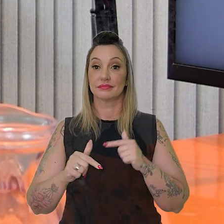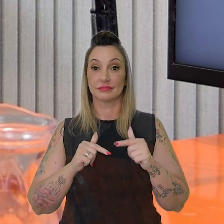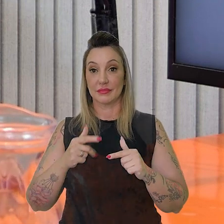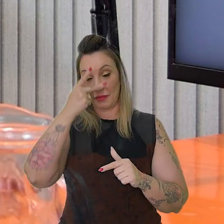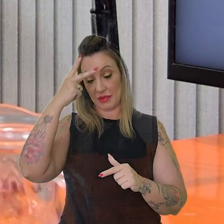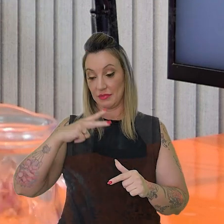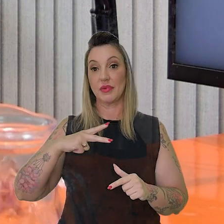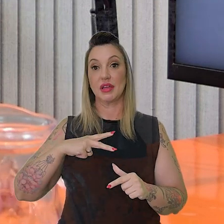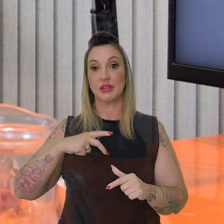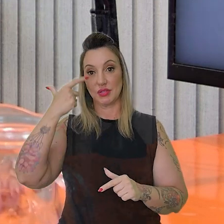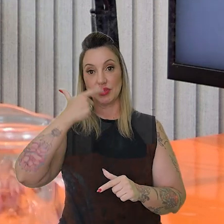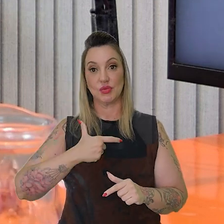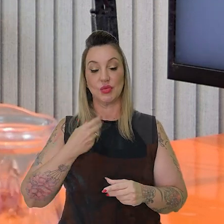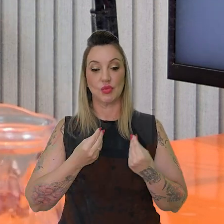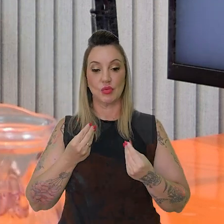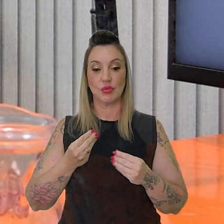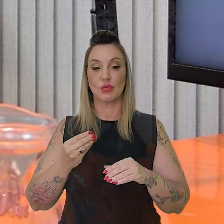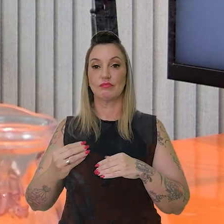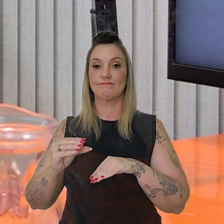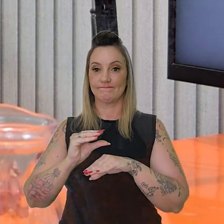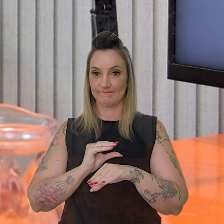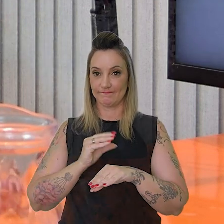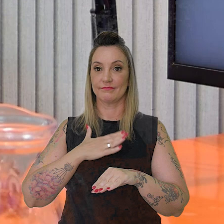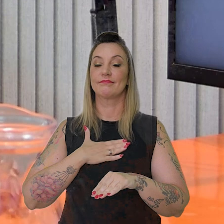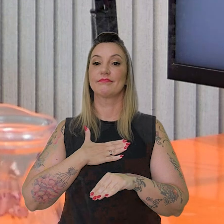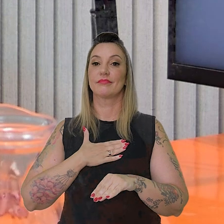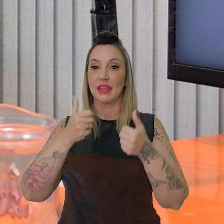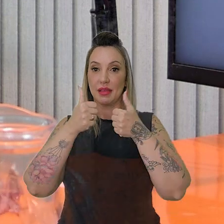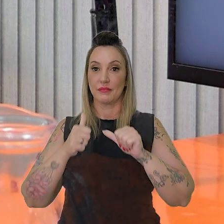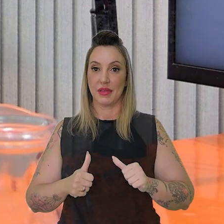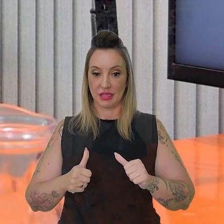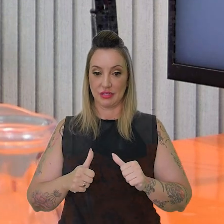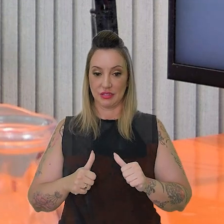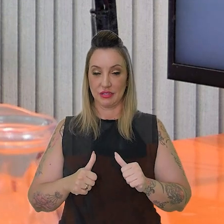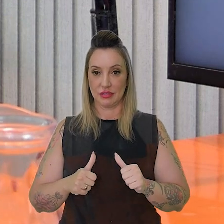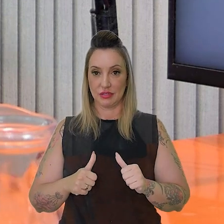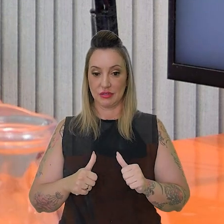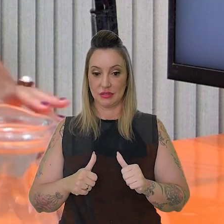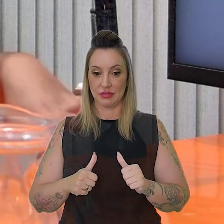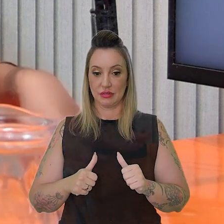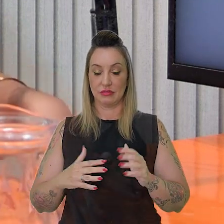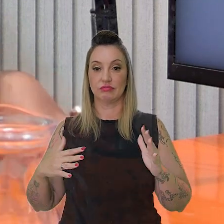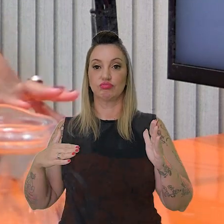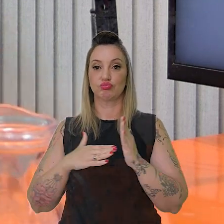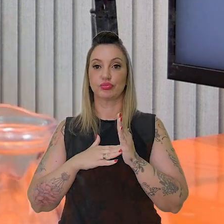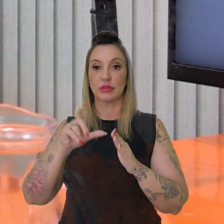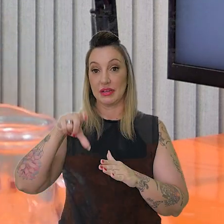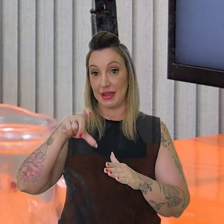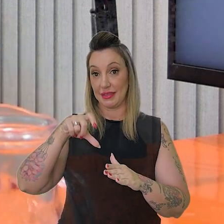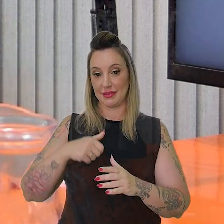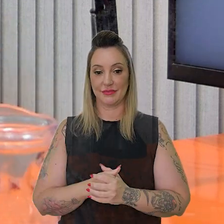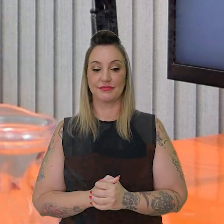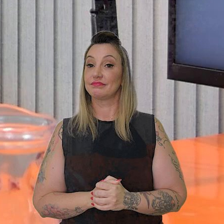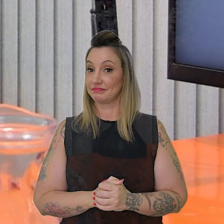a imagem pessoal como você vai investir na sua imagem não hum estourando o limite do